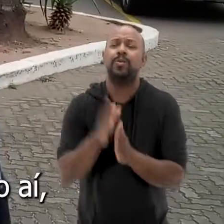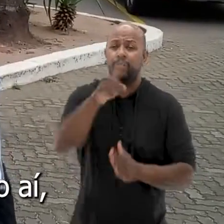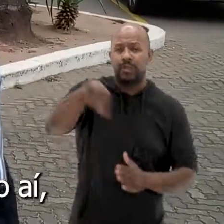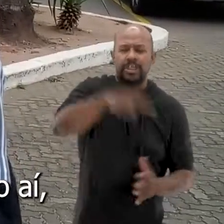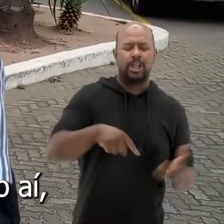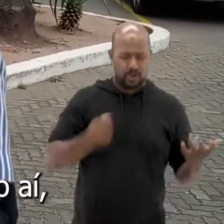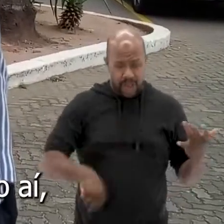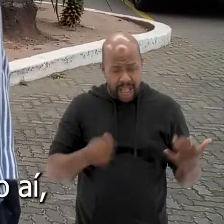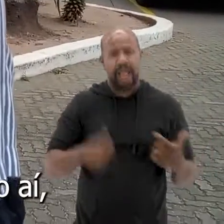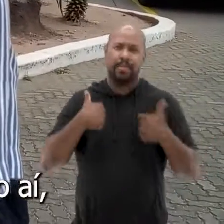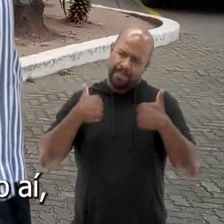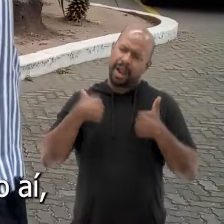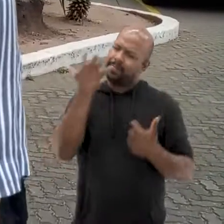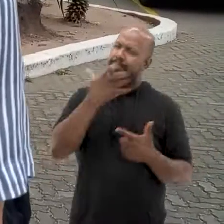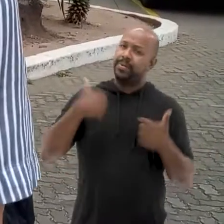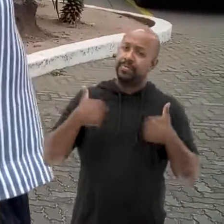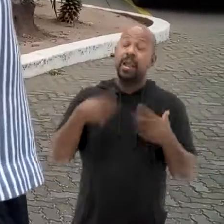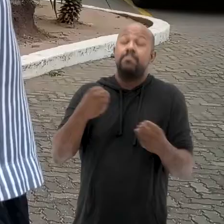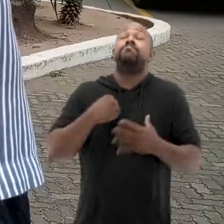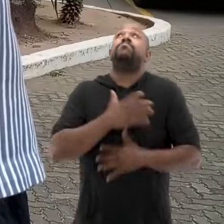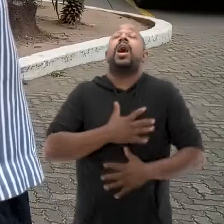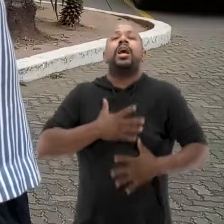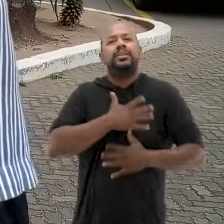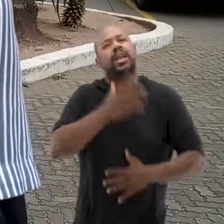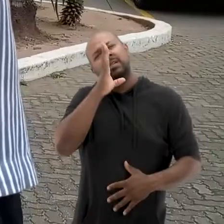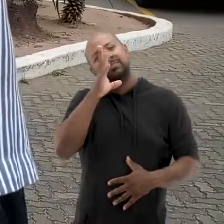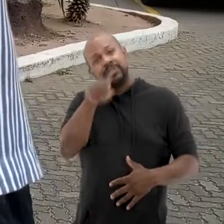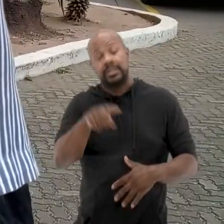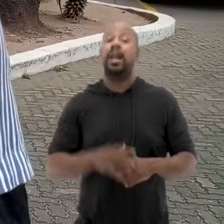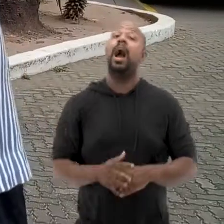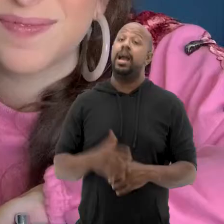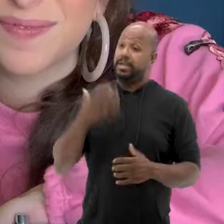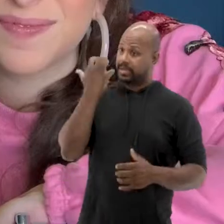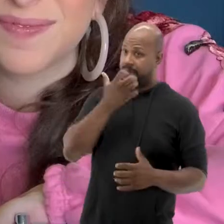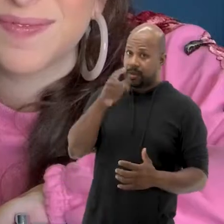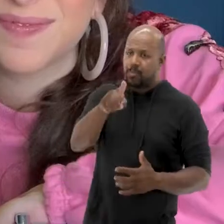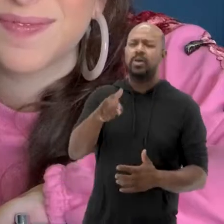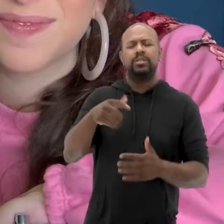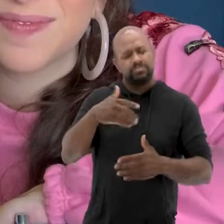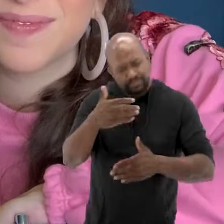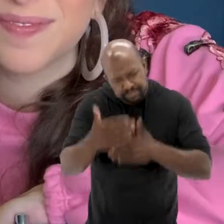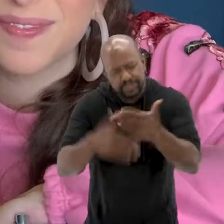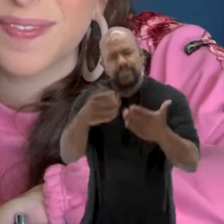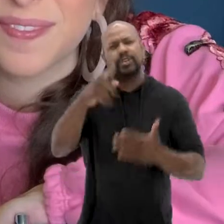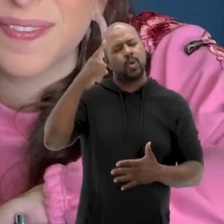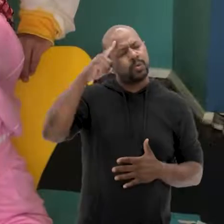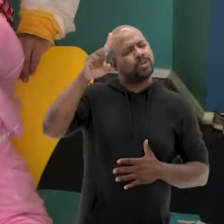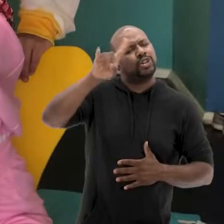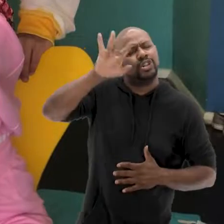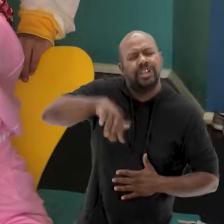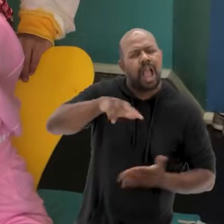Agradeço muito vocês terem tocado isso aí, pra mim é o maior prazer ouvir isso. E que essa música aí siga